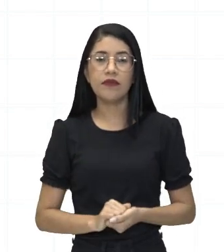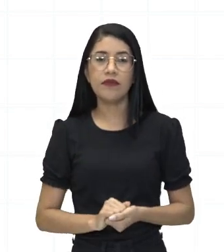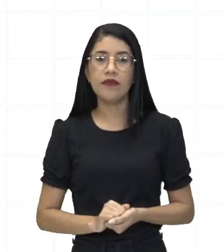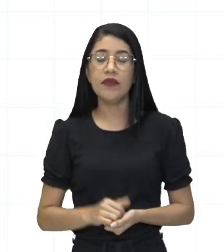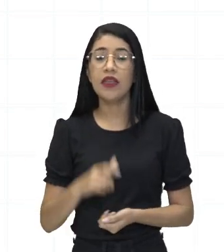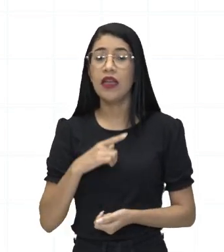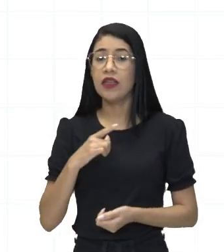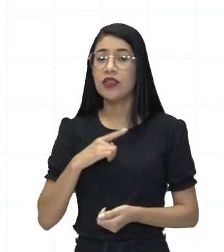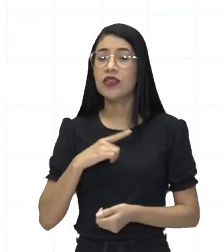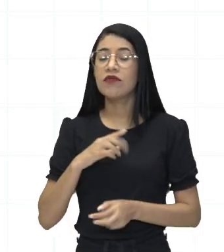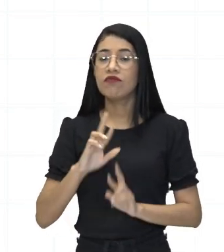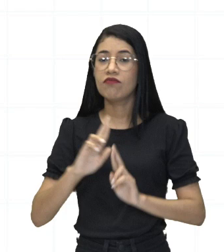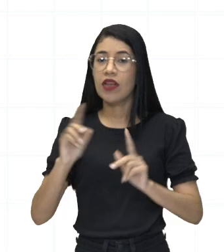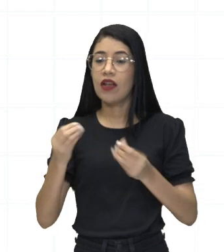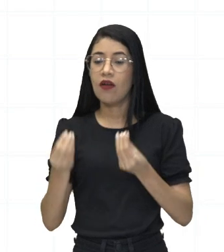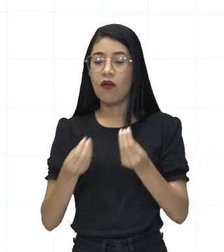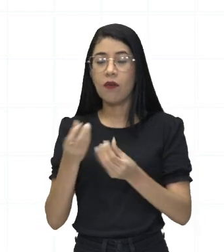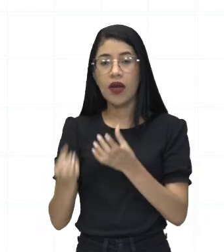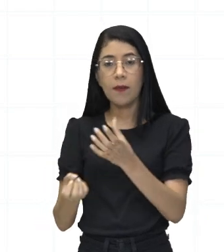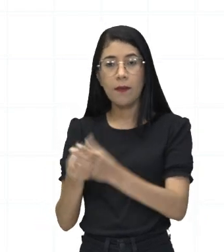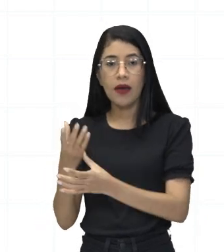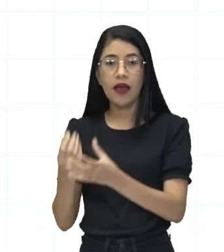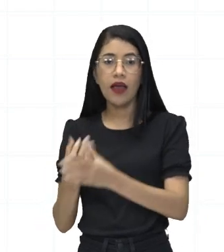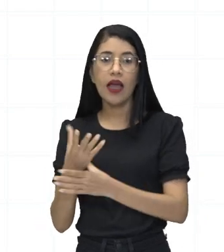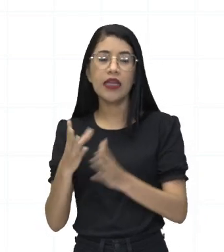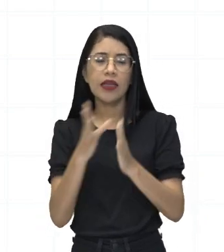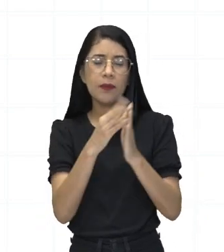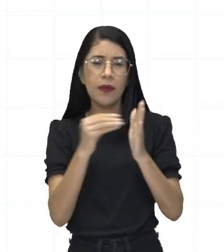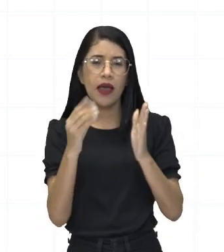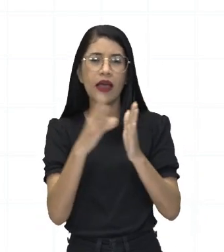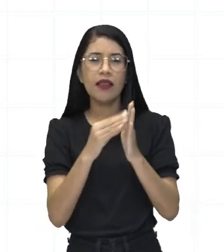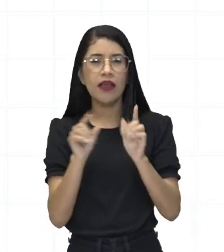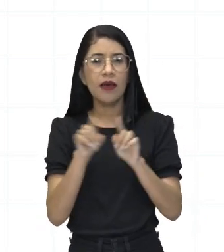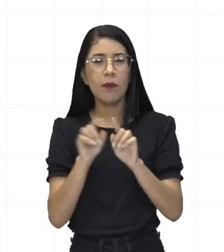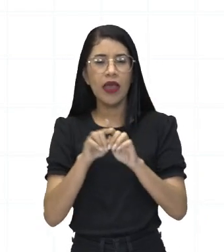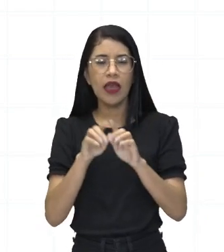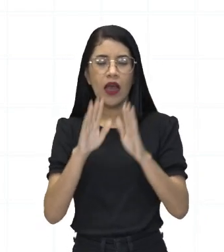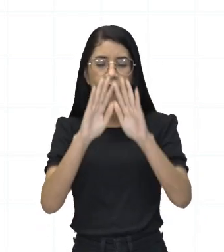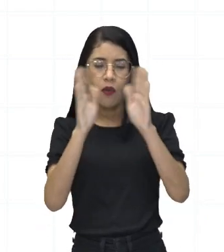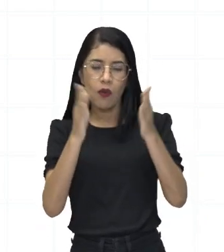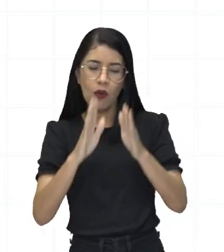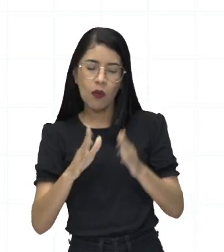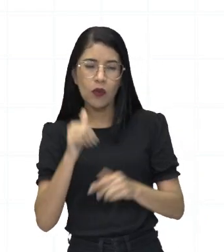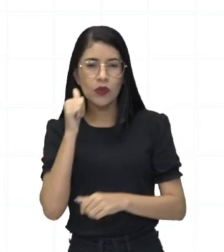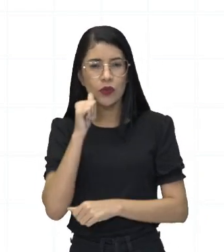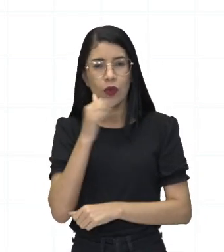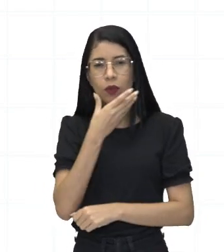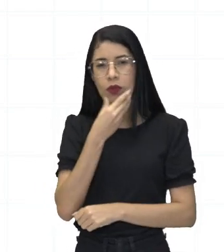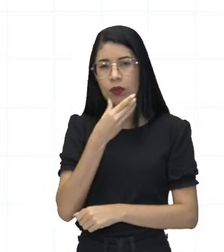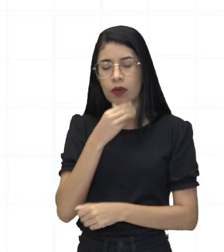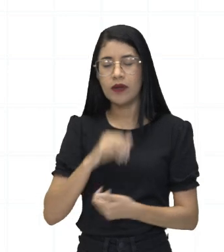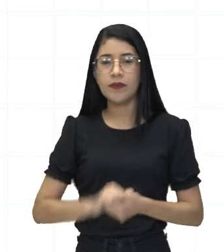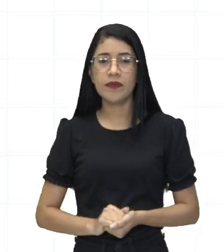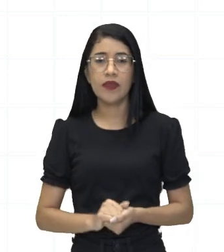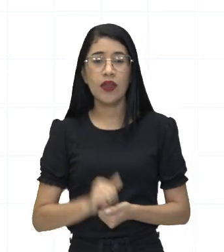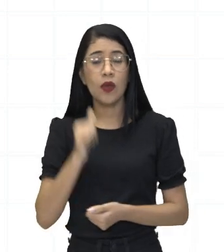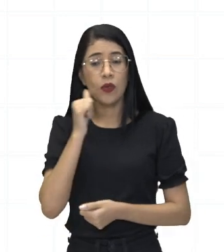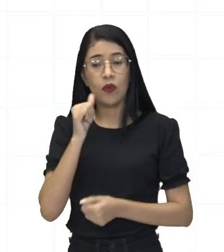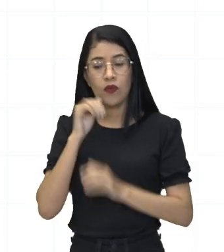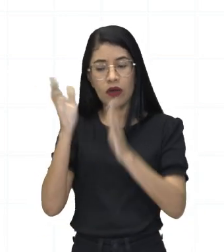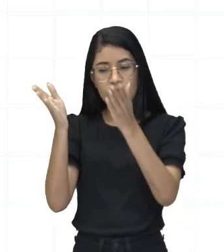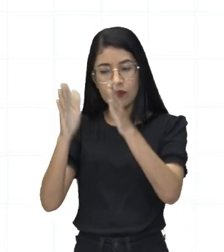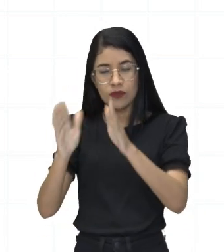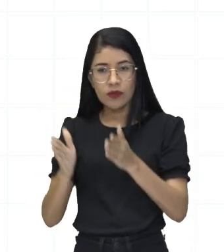uma diferença na produção, na reprodução de homens e mulheres nas esculturas femininas chamadas de